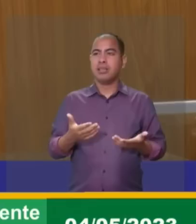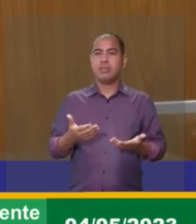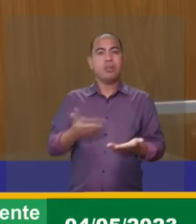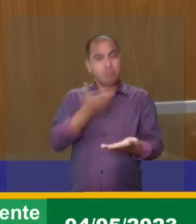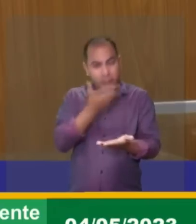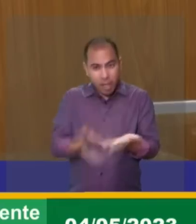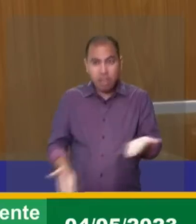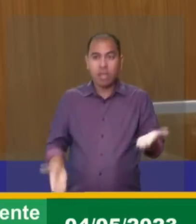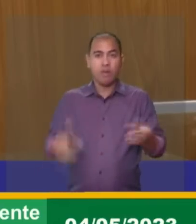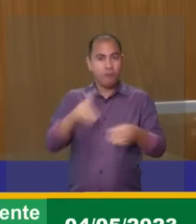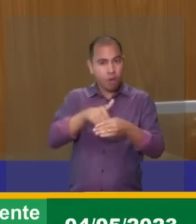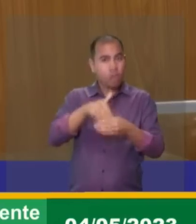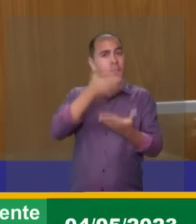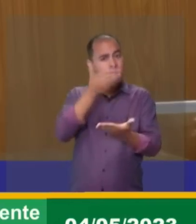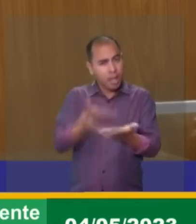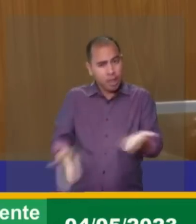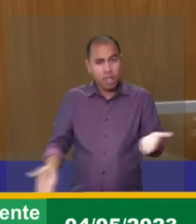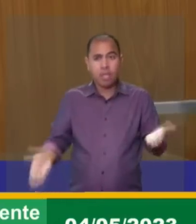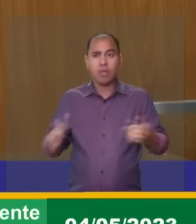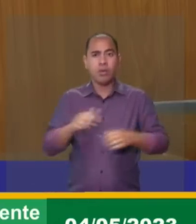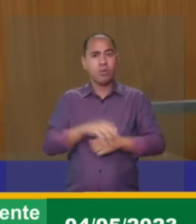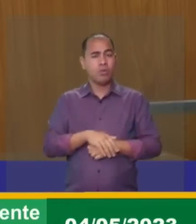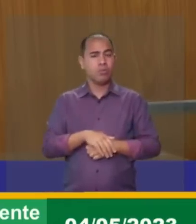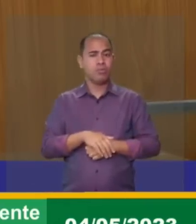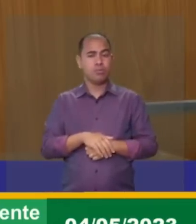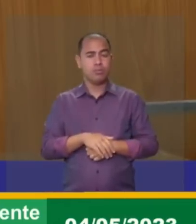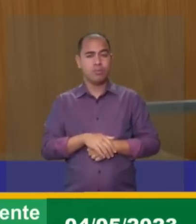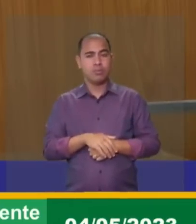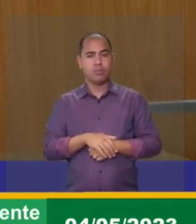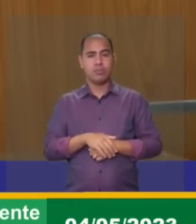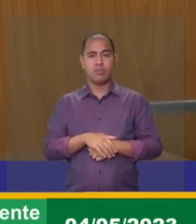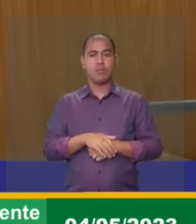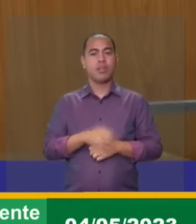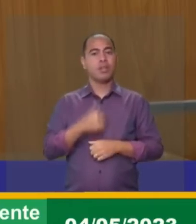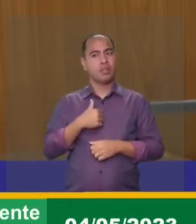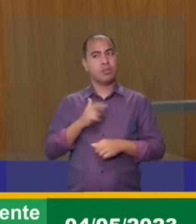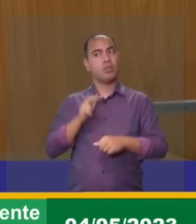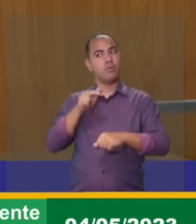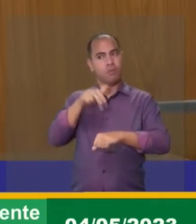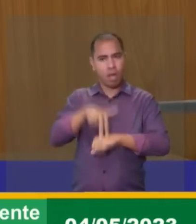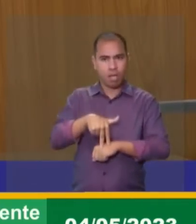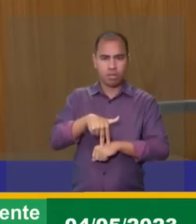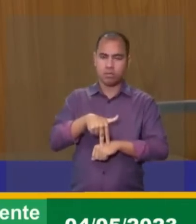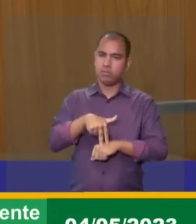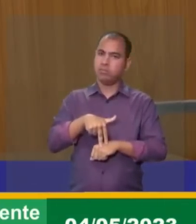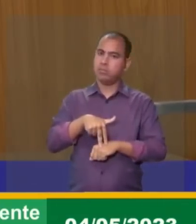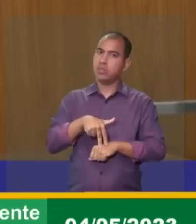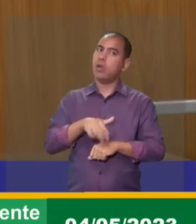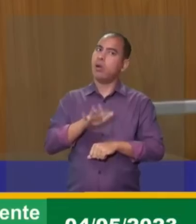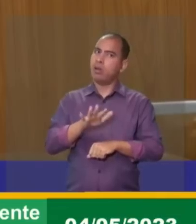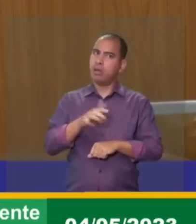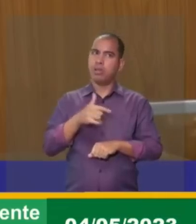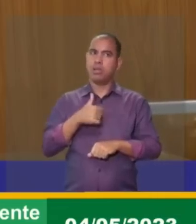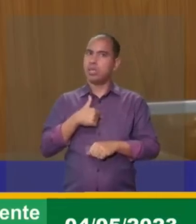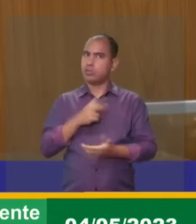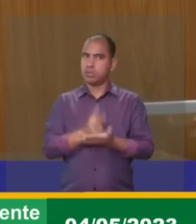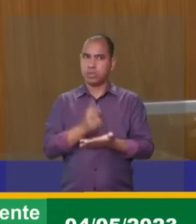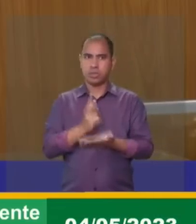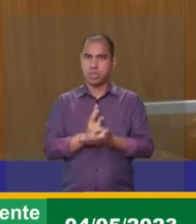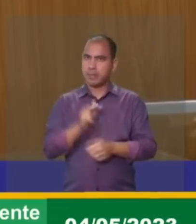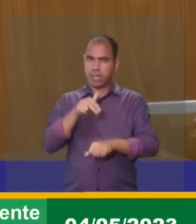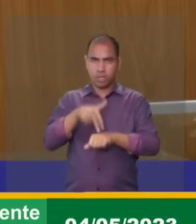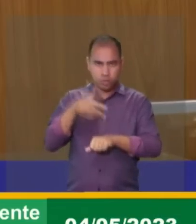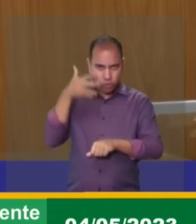então aqui eu venho e olha que eu não faço isso sistematicamente